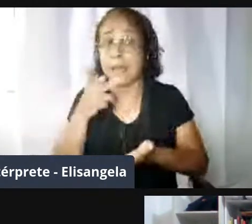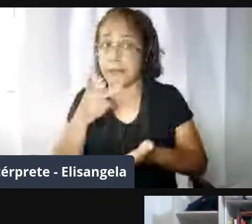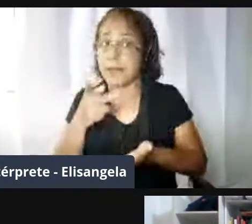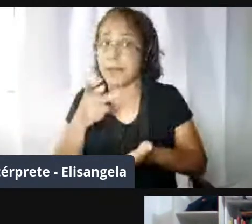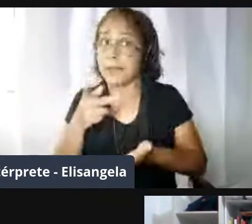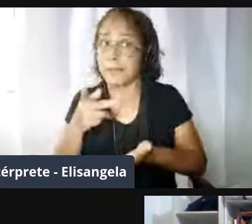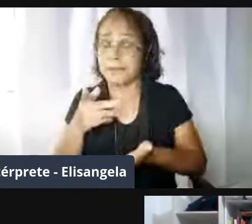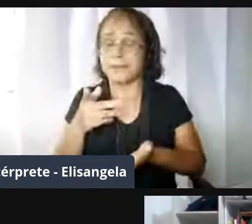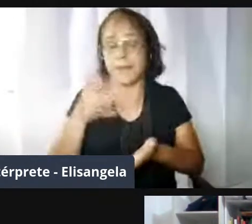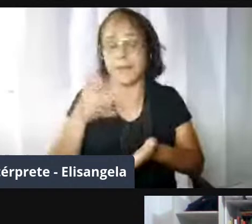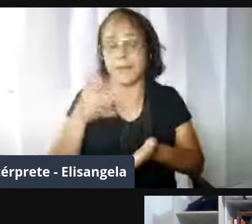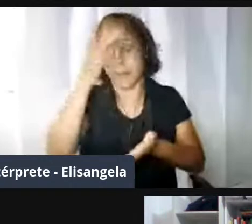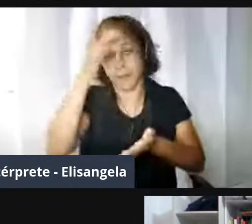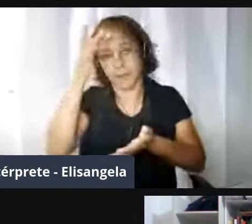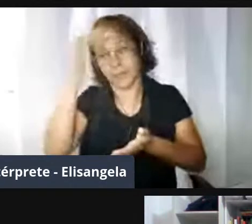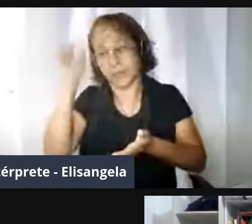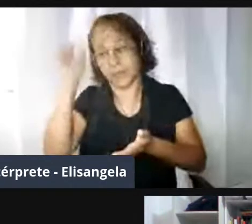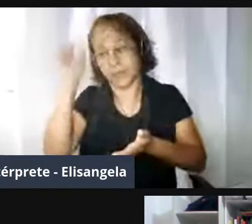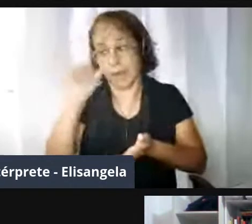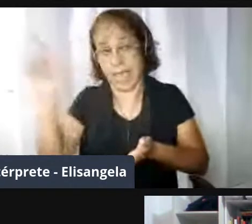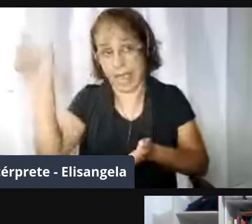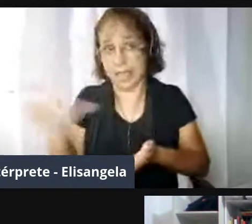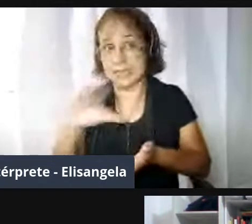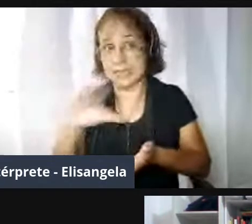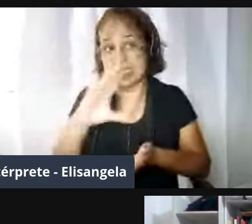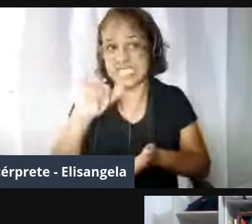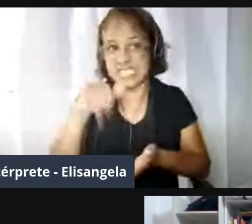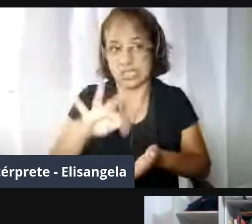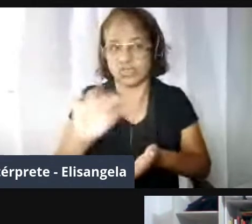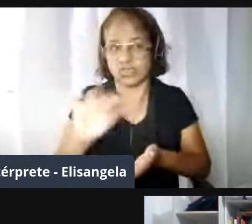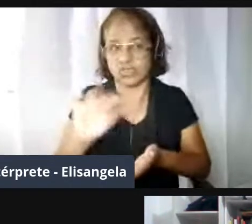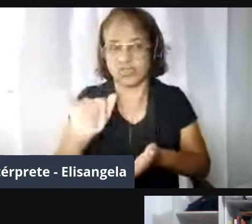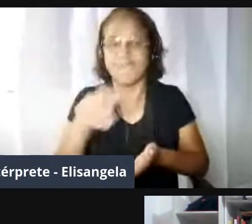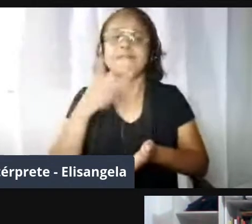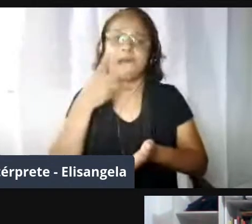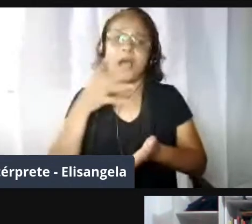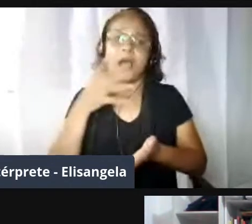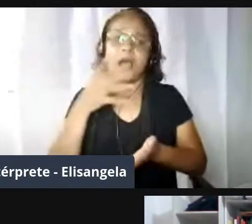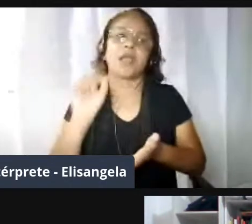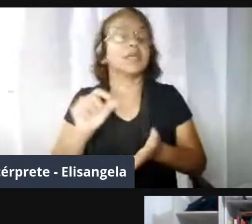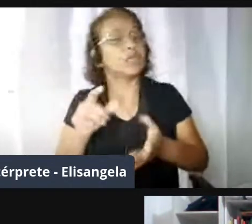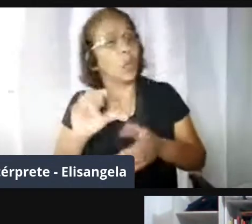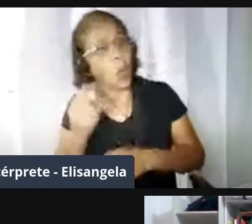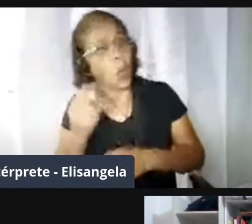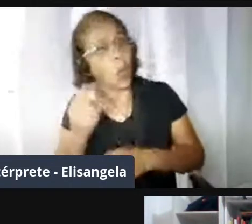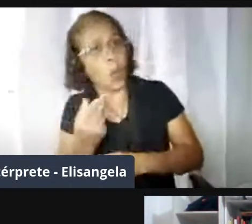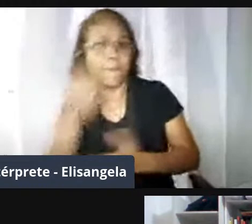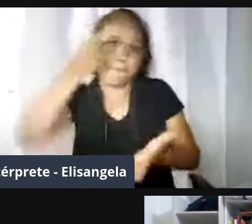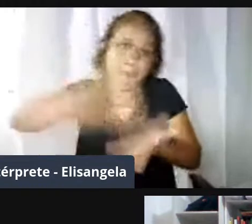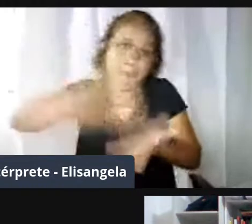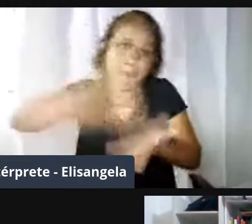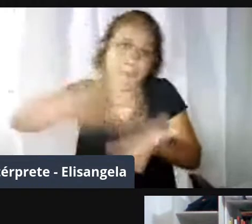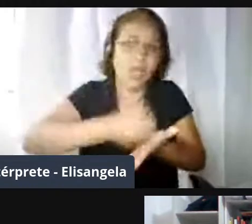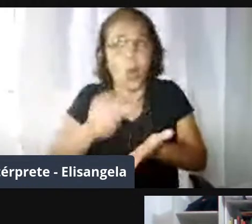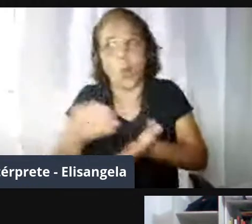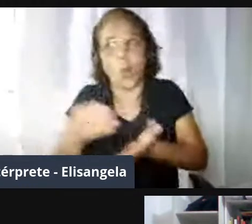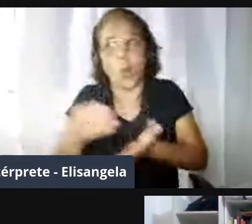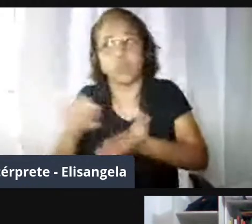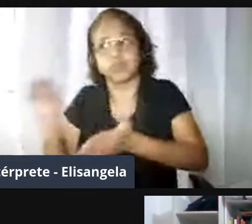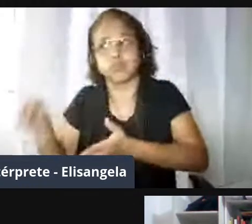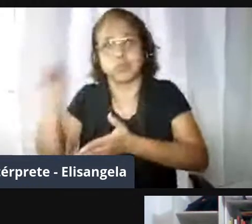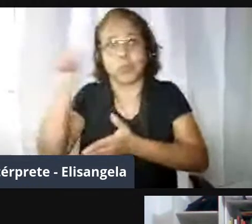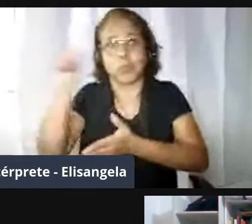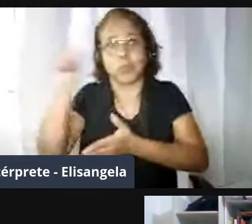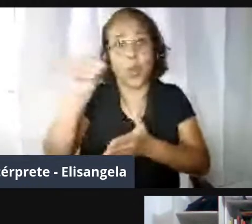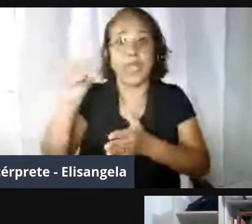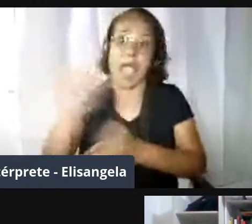escola, paga tutor ou manda para a instituição de elite, né? Então, é pensar assim, por que que a gente até